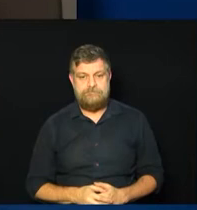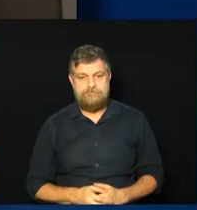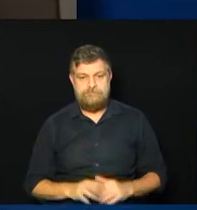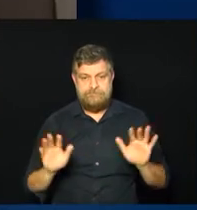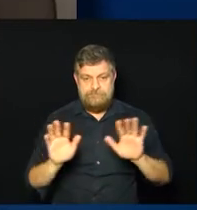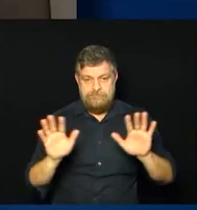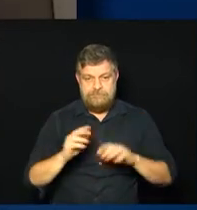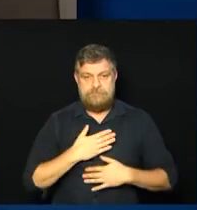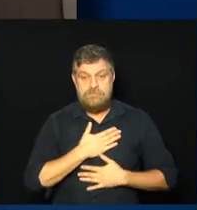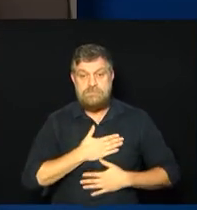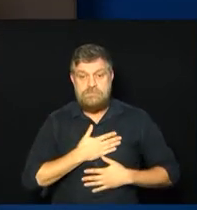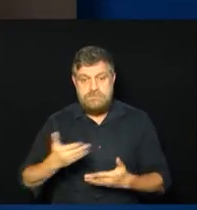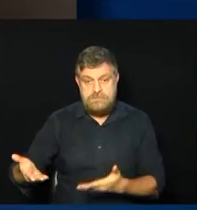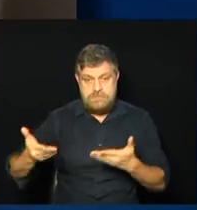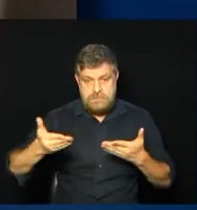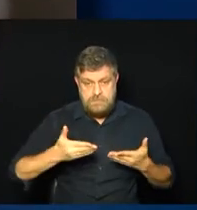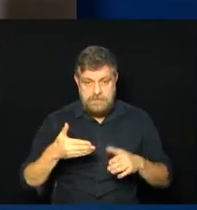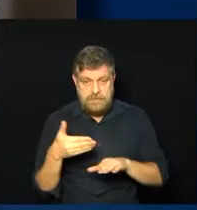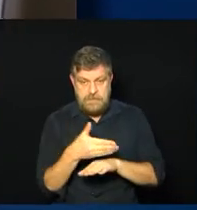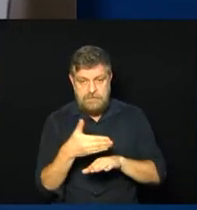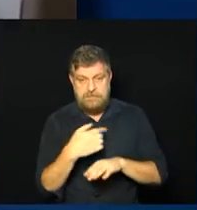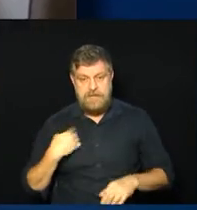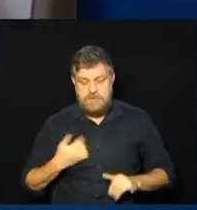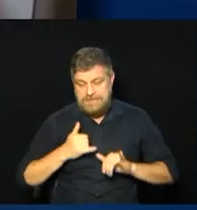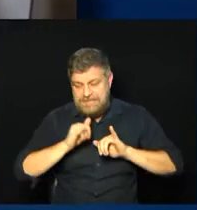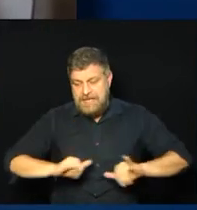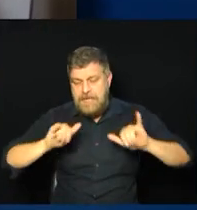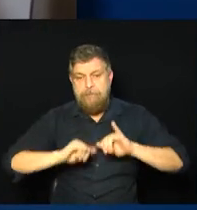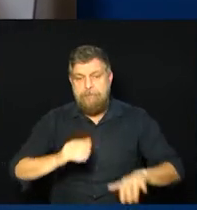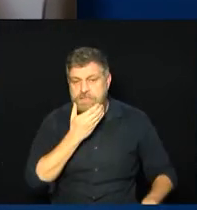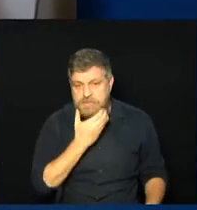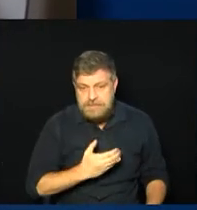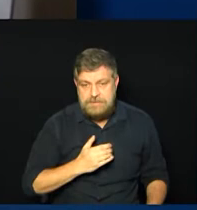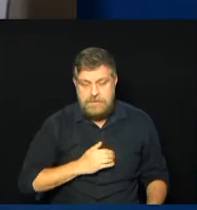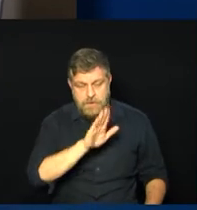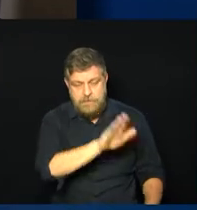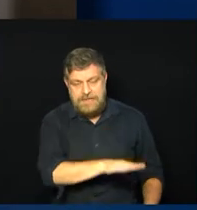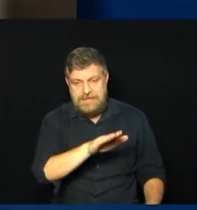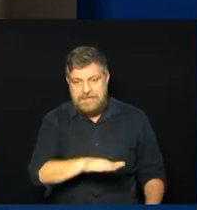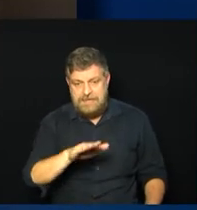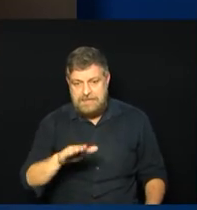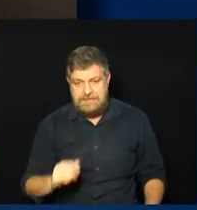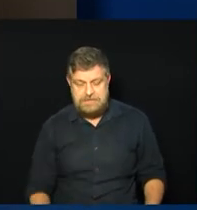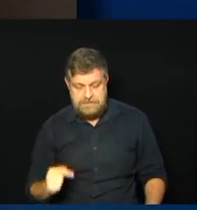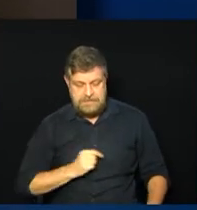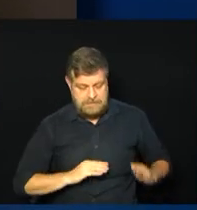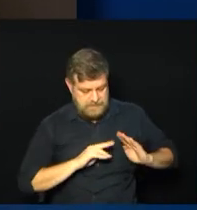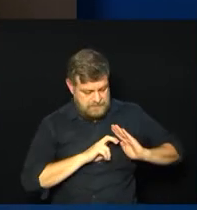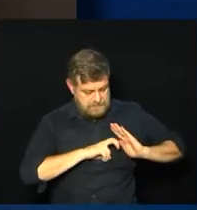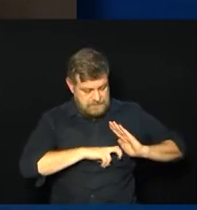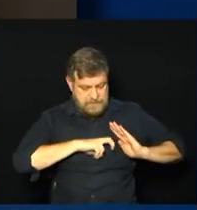Olá, gostaria de convidá-los a participar da nossa campanha de Natal para as nossas crianças aqui da Casa da Criança